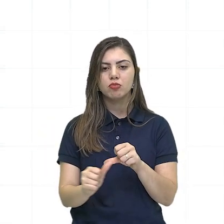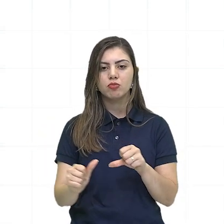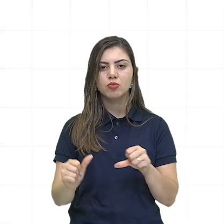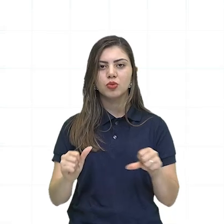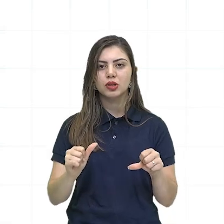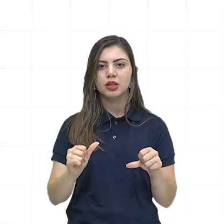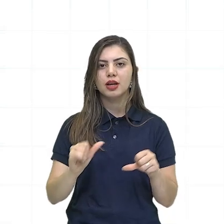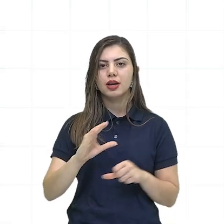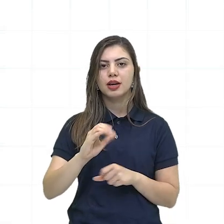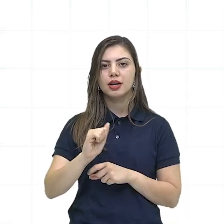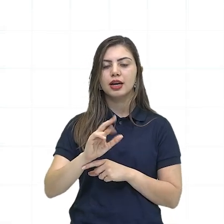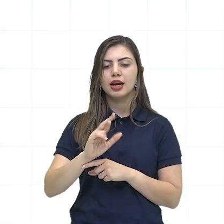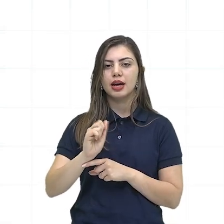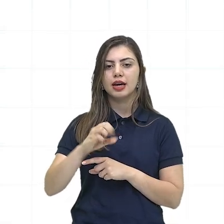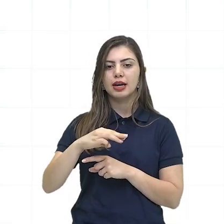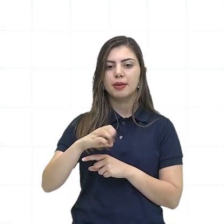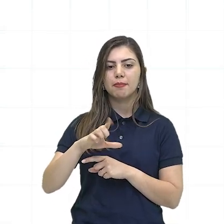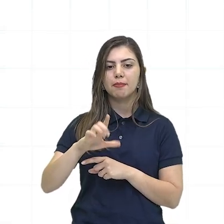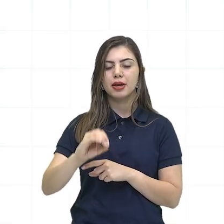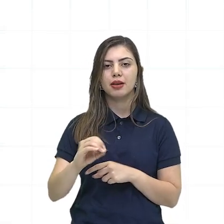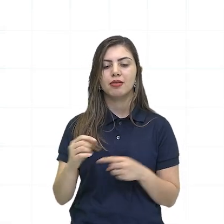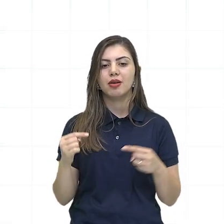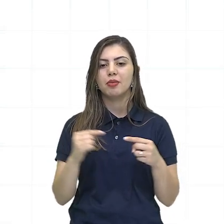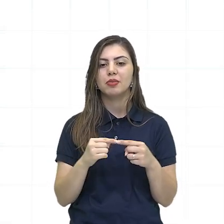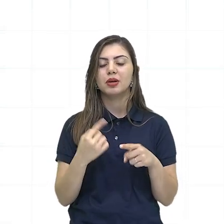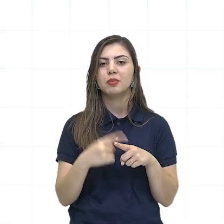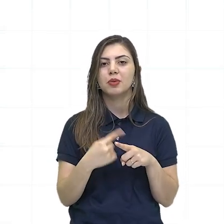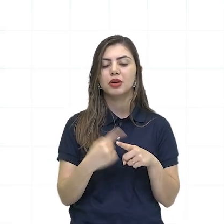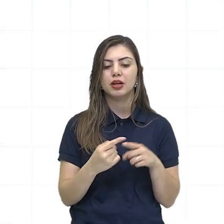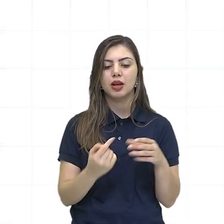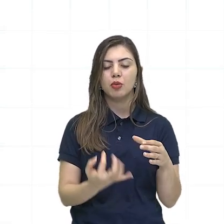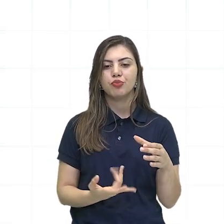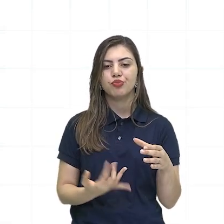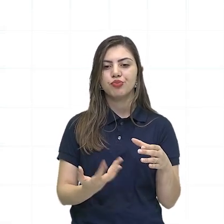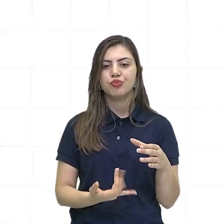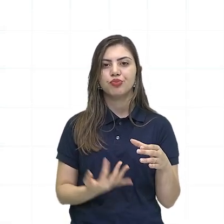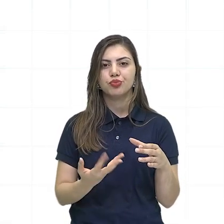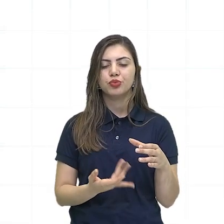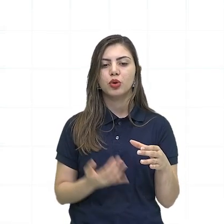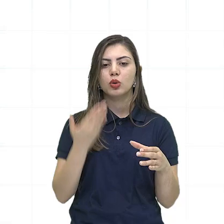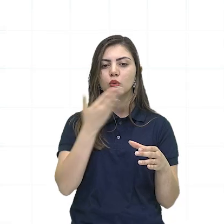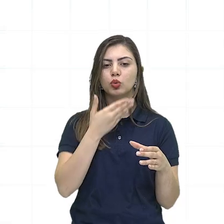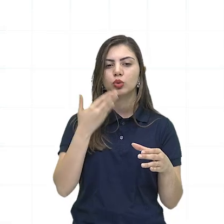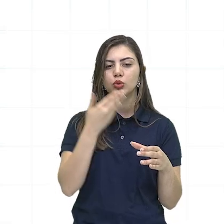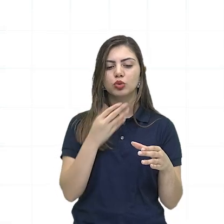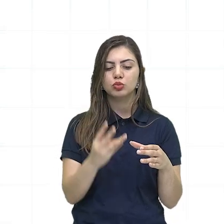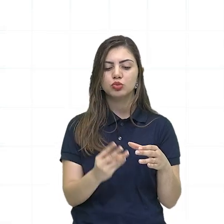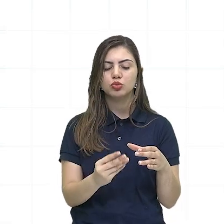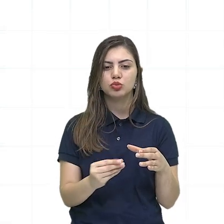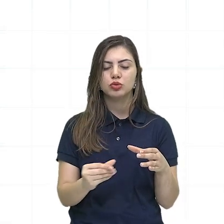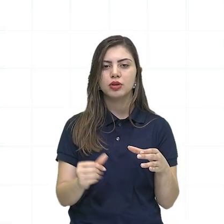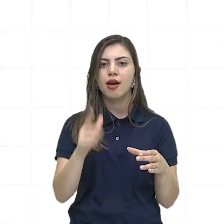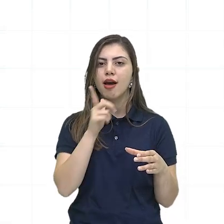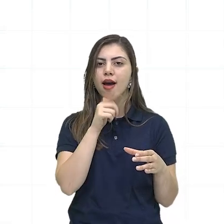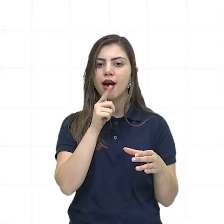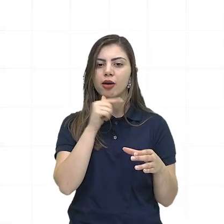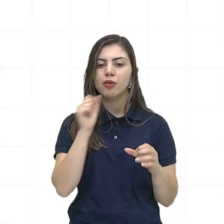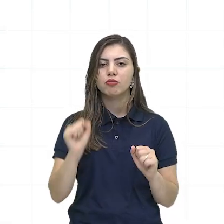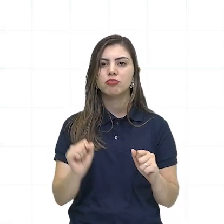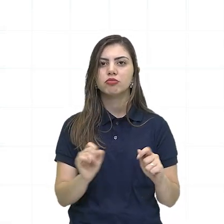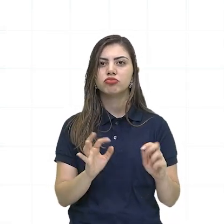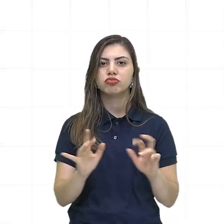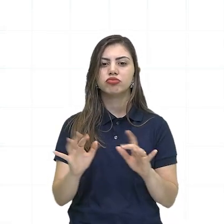é resultado da decomposição térmica do açúcar, que libera moléculas de água em forma de